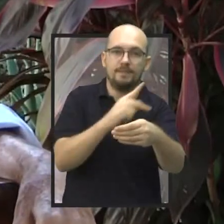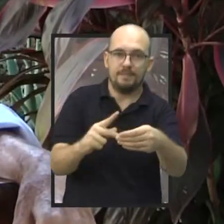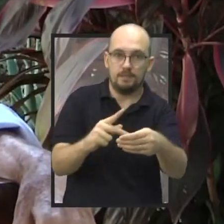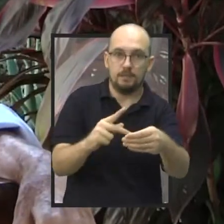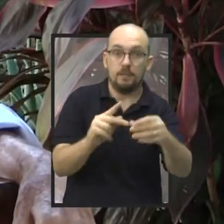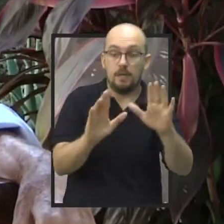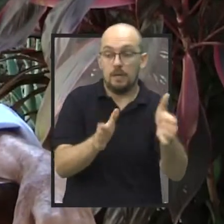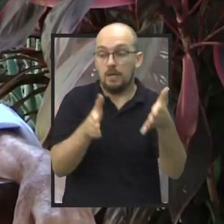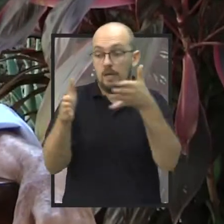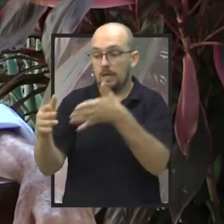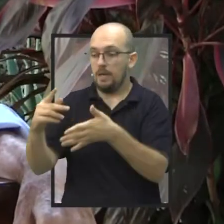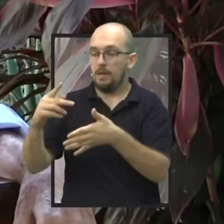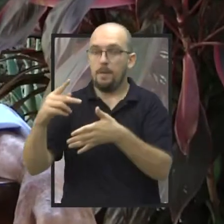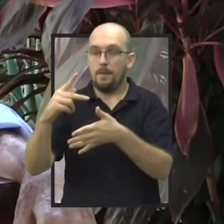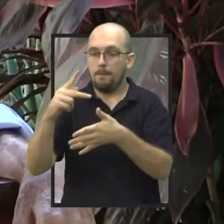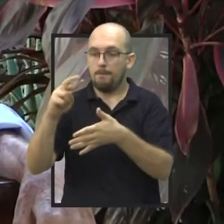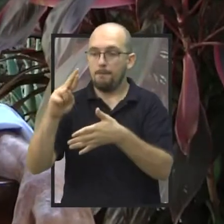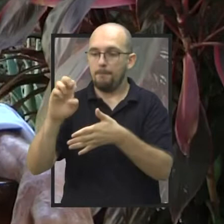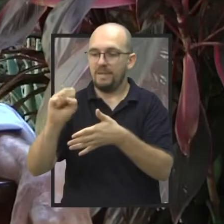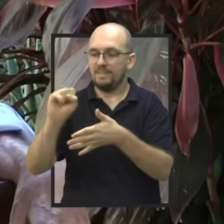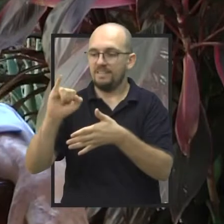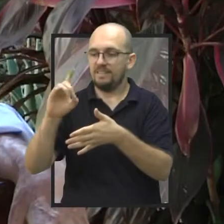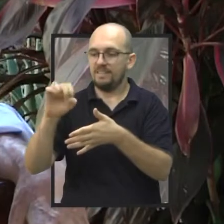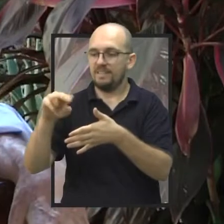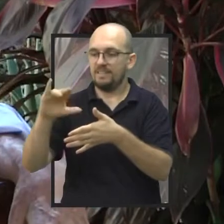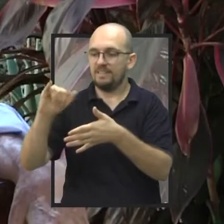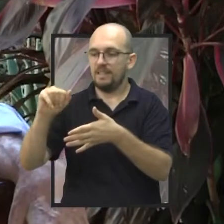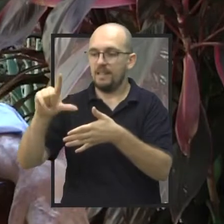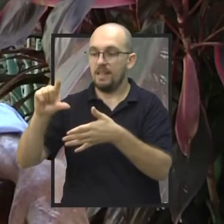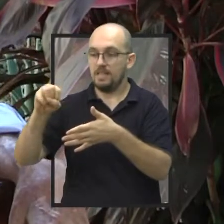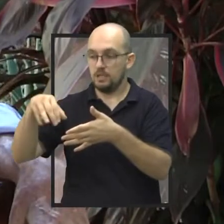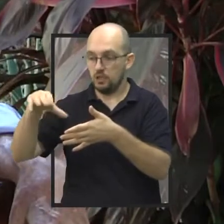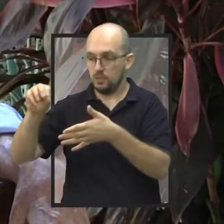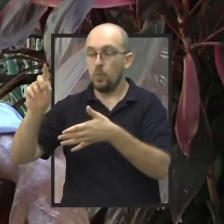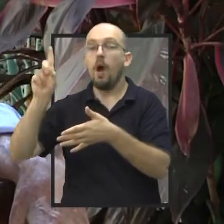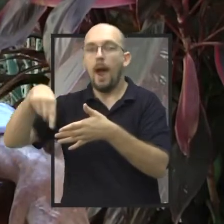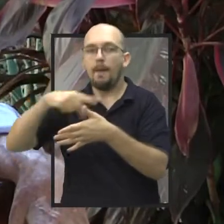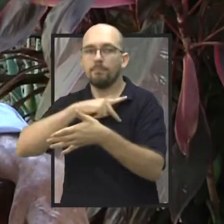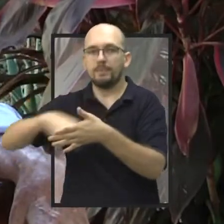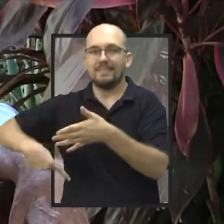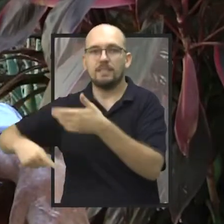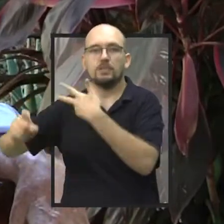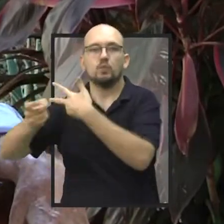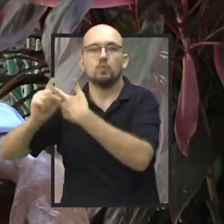presidente é o executivo. No parlamentarismo,